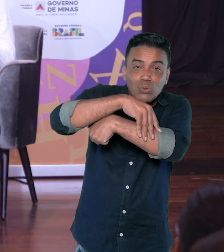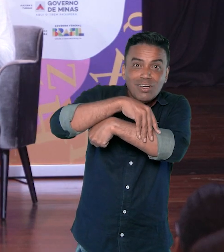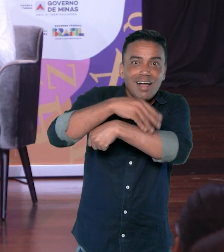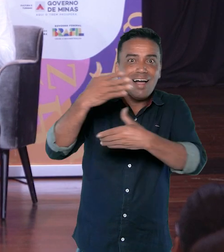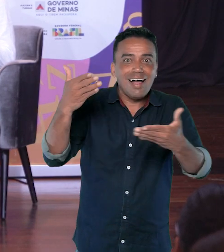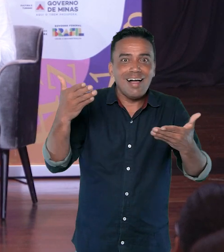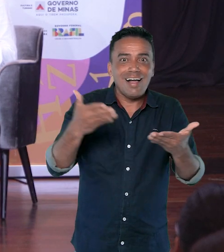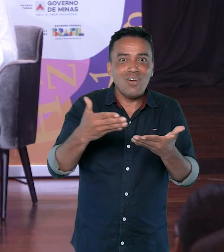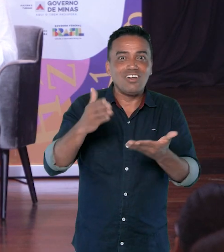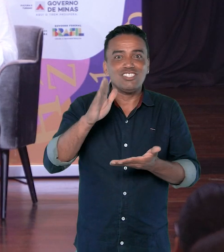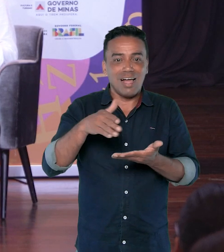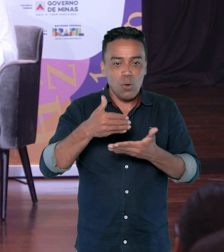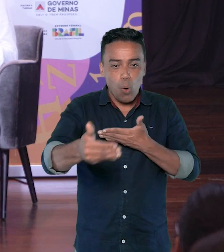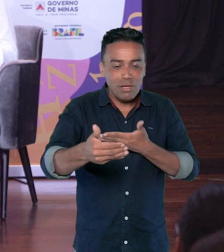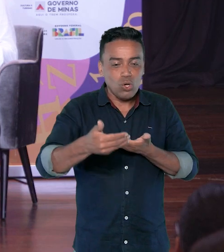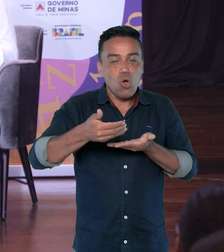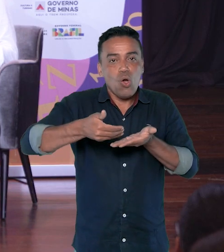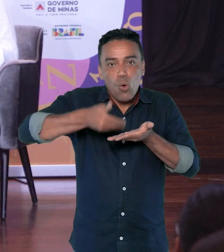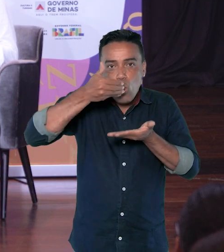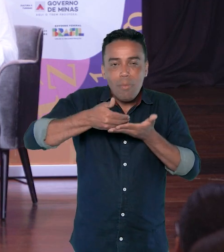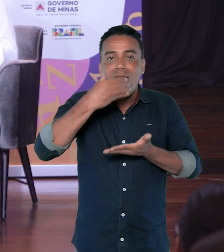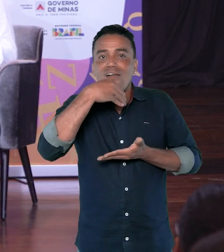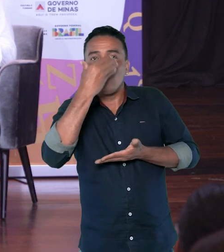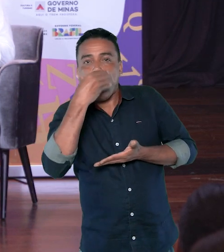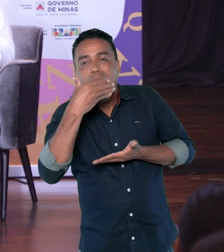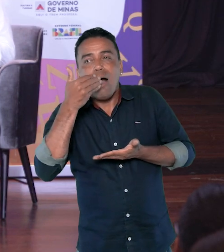está mordendo lá as frutas, né? Já está...